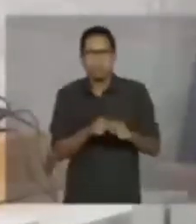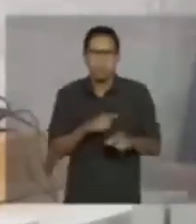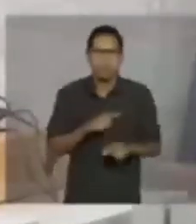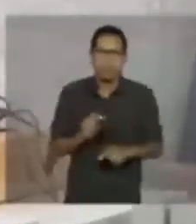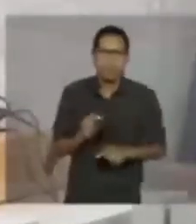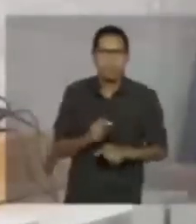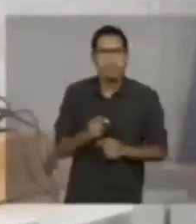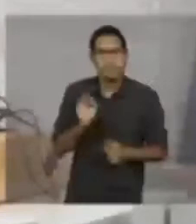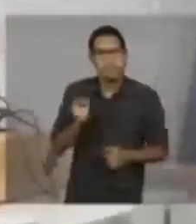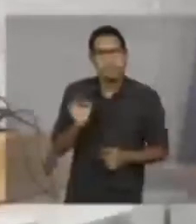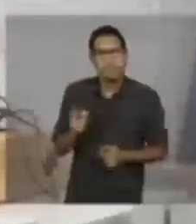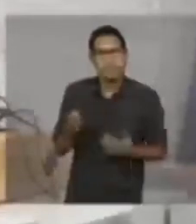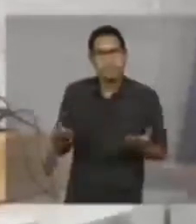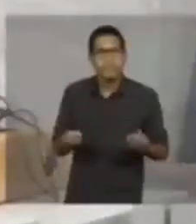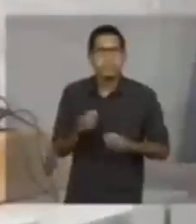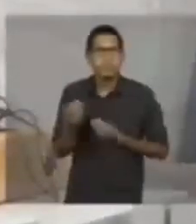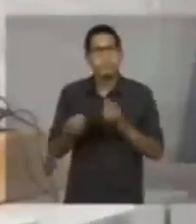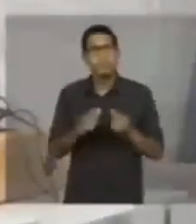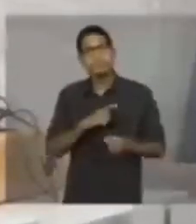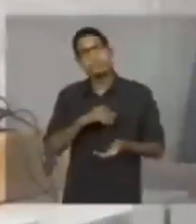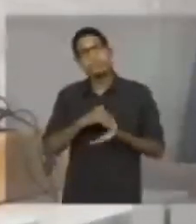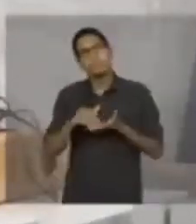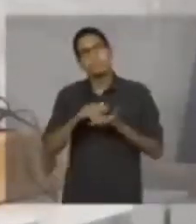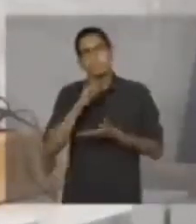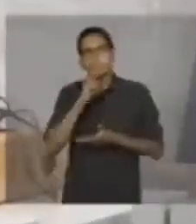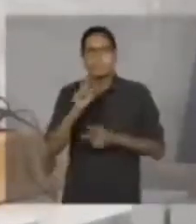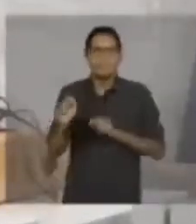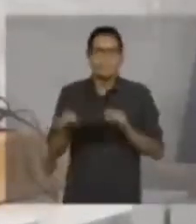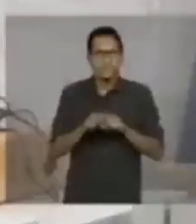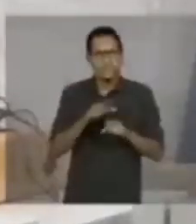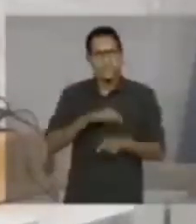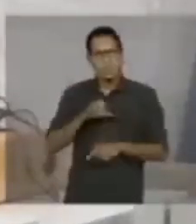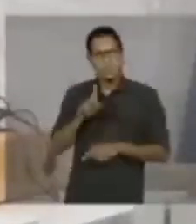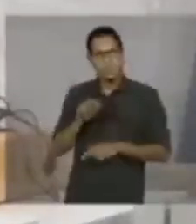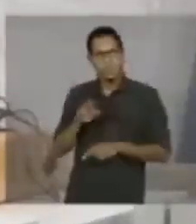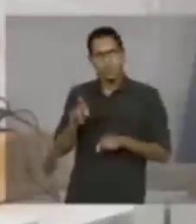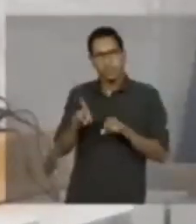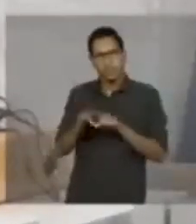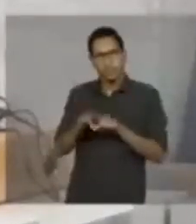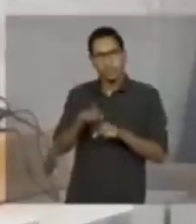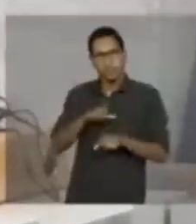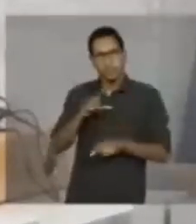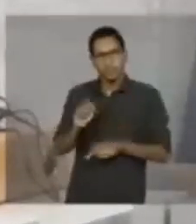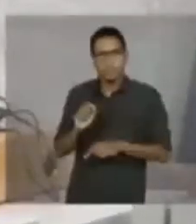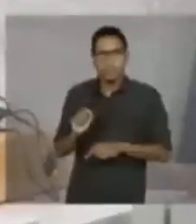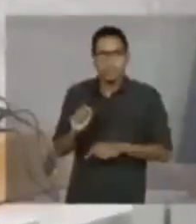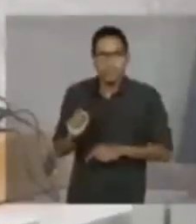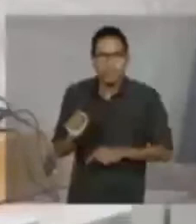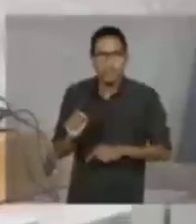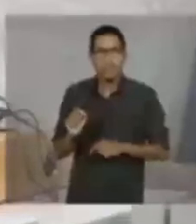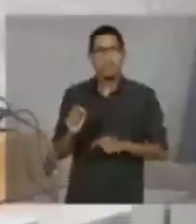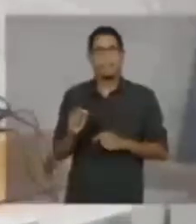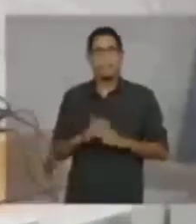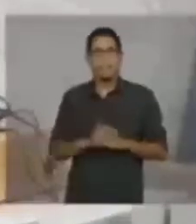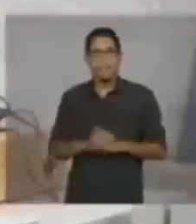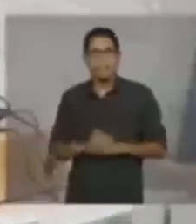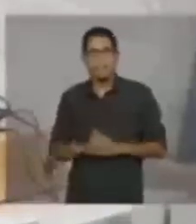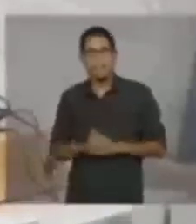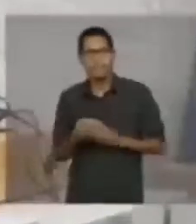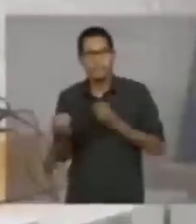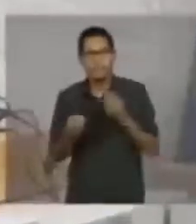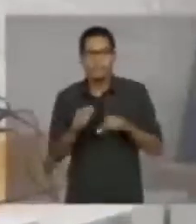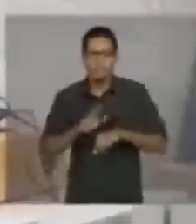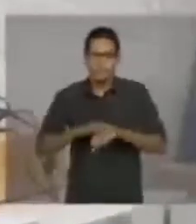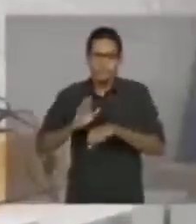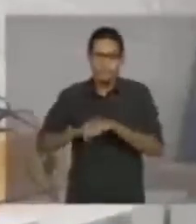né, vereador Nataline? A Secretaria do Verde foi forte quando o Eduardo Jorge era o secretário. Passou 8 anos lá, começou na gestão